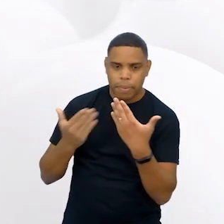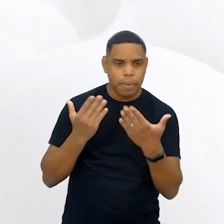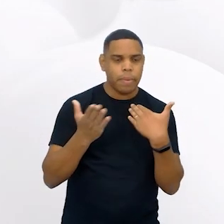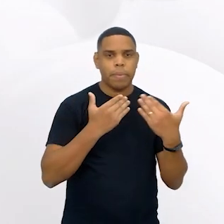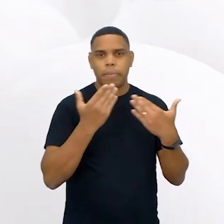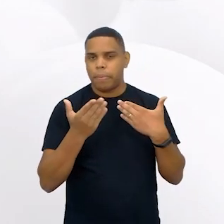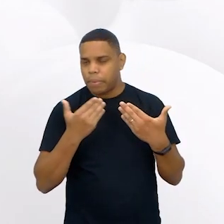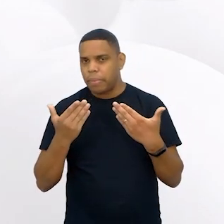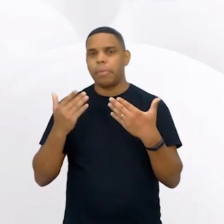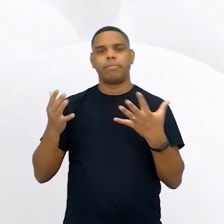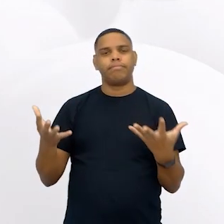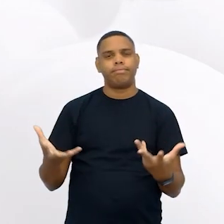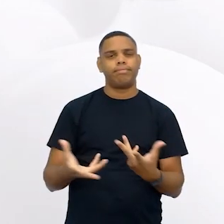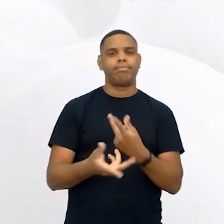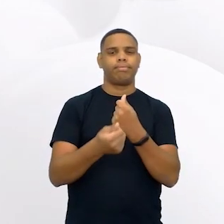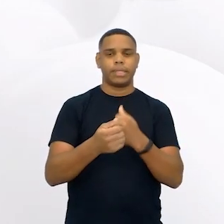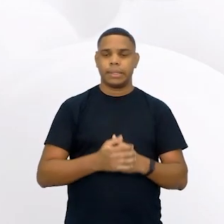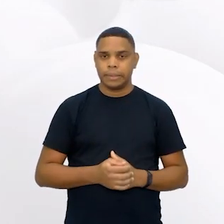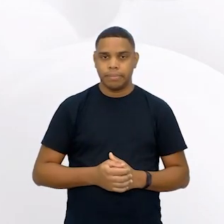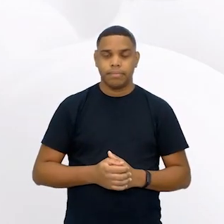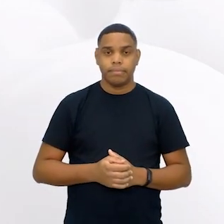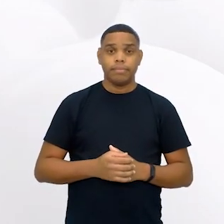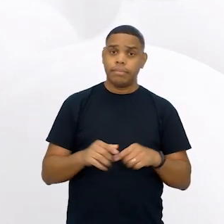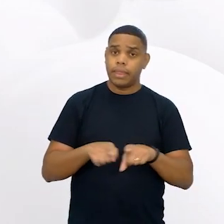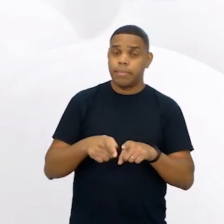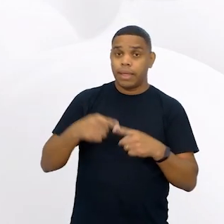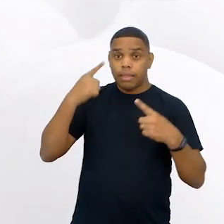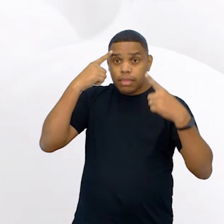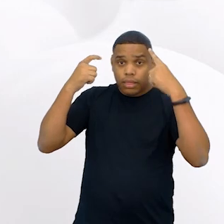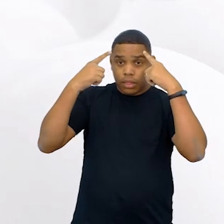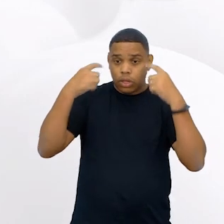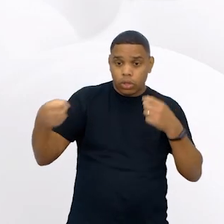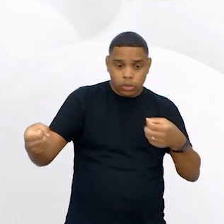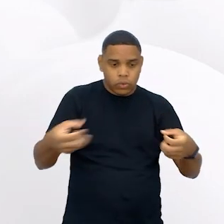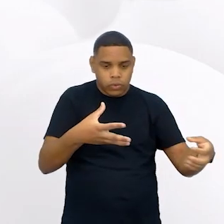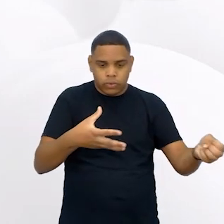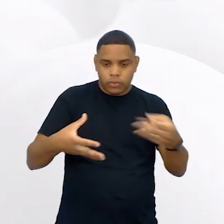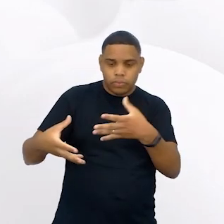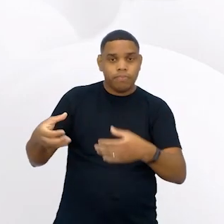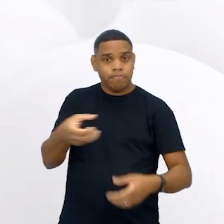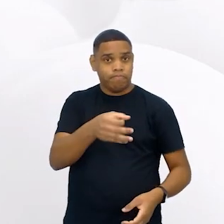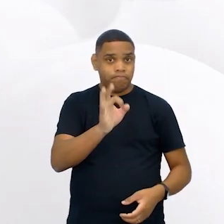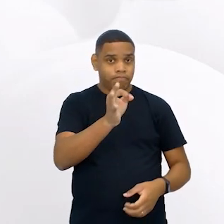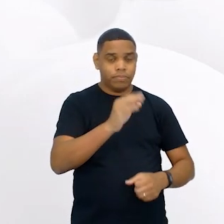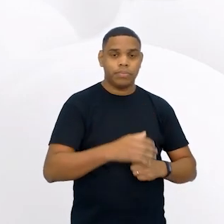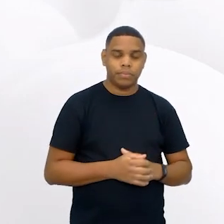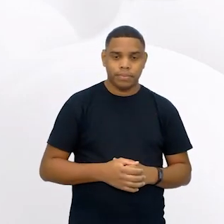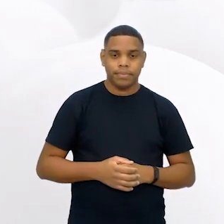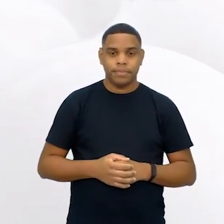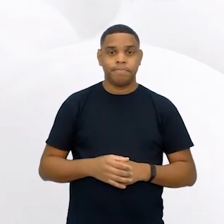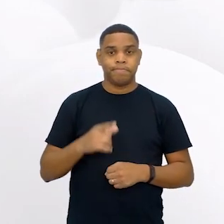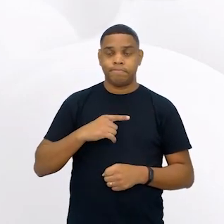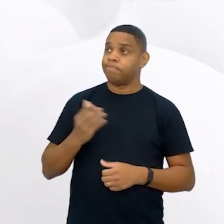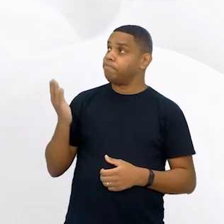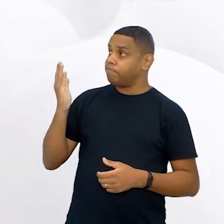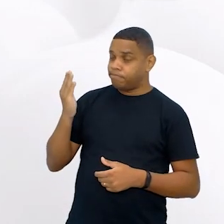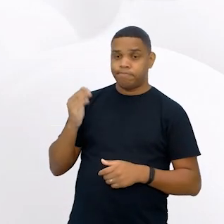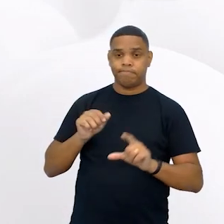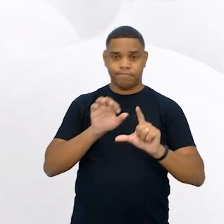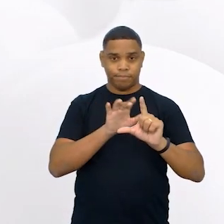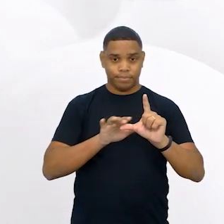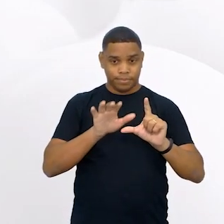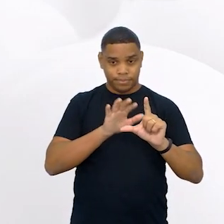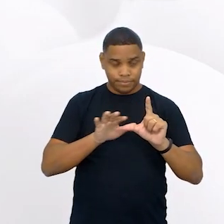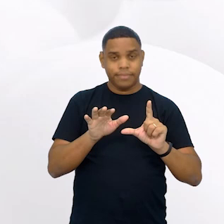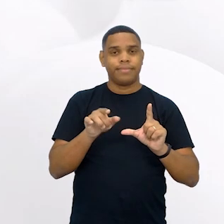ficar bem mais enriquecida. Pegar novas ideias, né? Tudo isso daí. Exatamente. E então temos esse slide aí que tem o QR